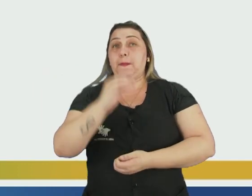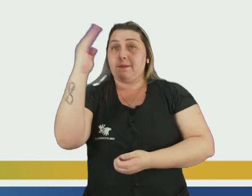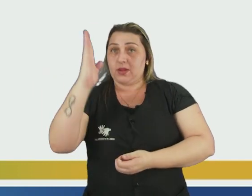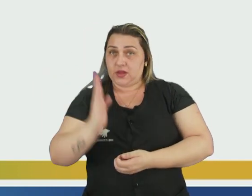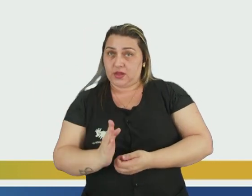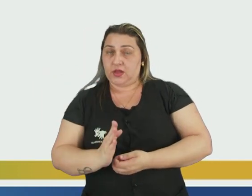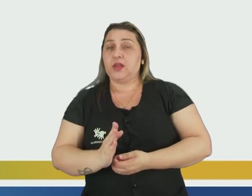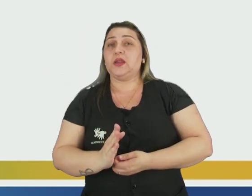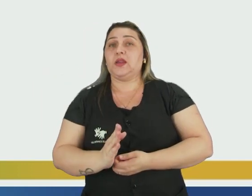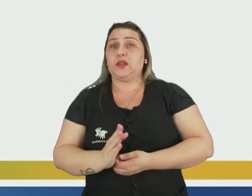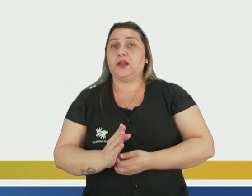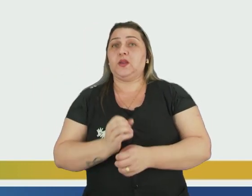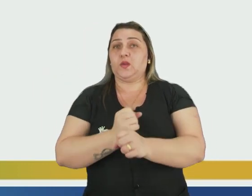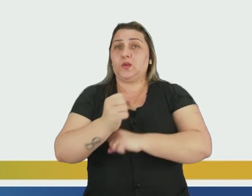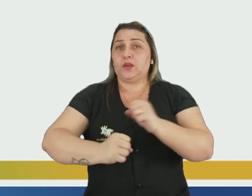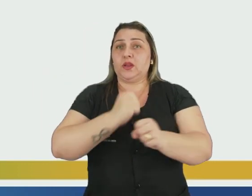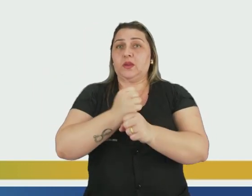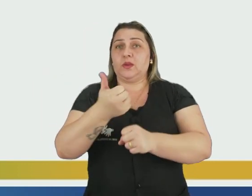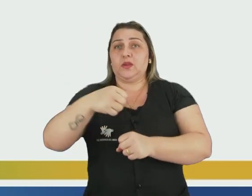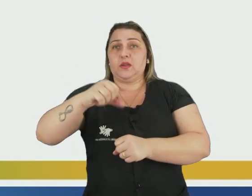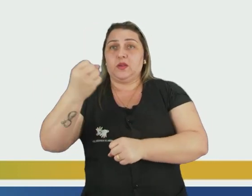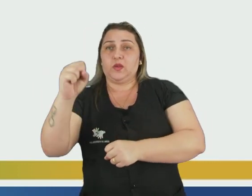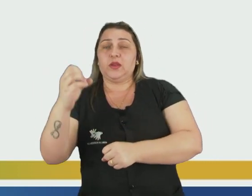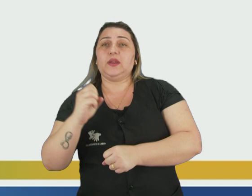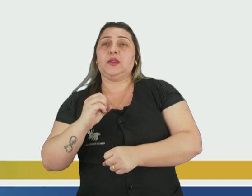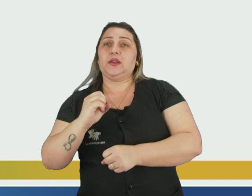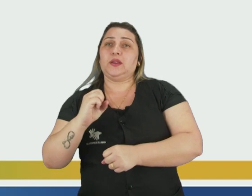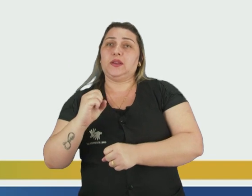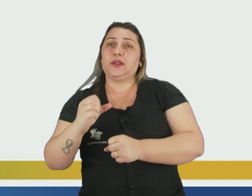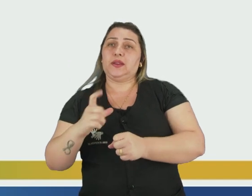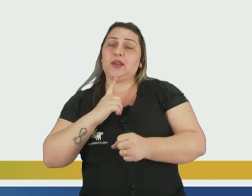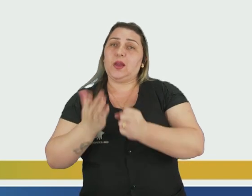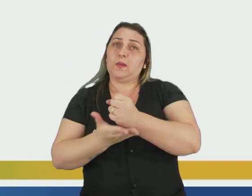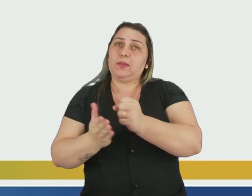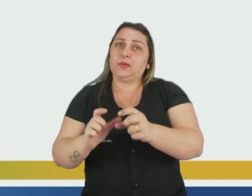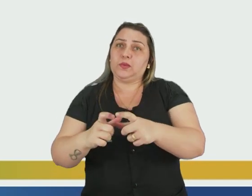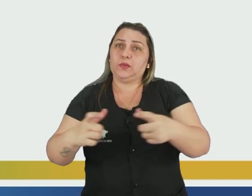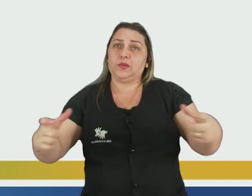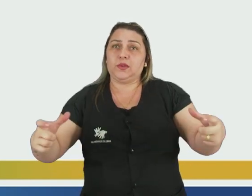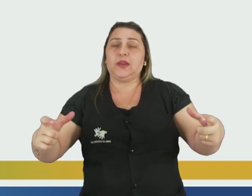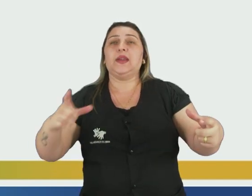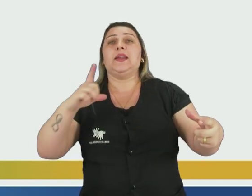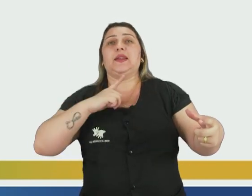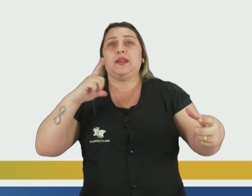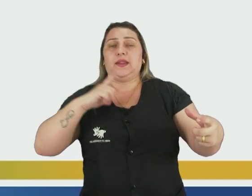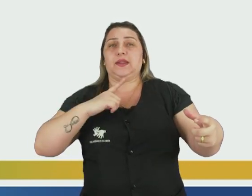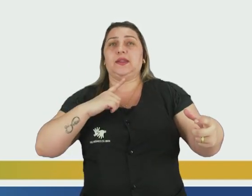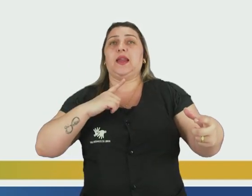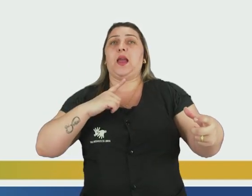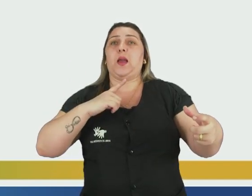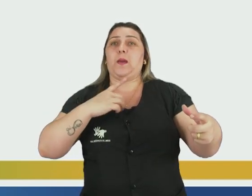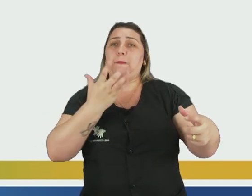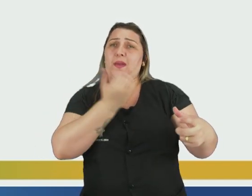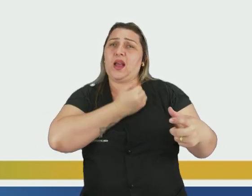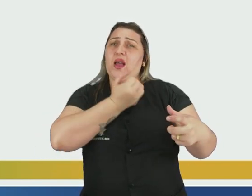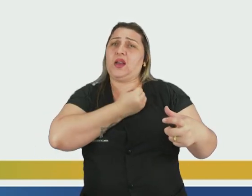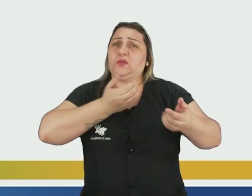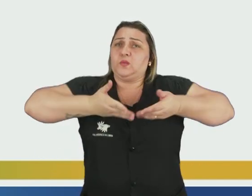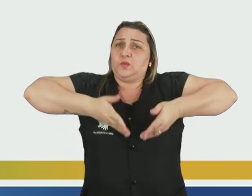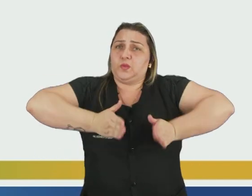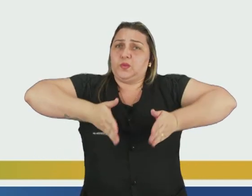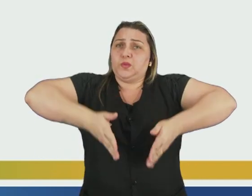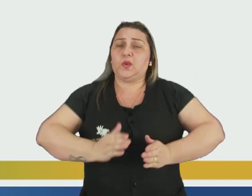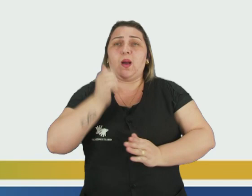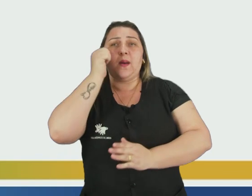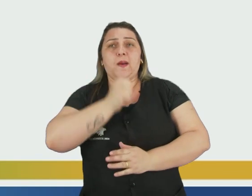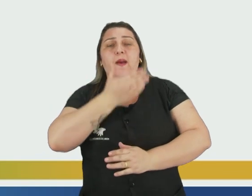brasileira, na década de 1980, a gente tem uma base larga. Significa que a gente tem uma alta taxa de natalidade, tanto para homens